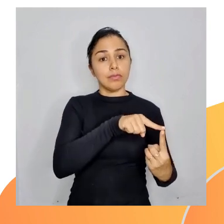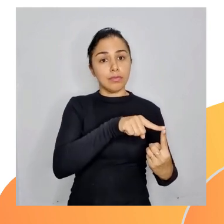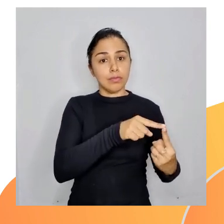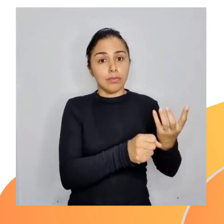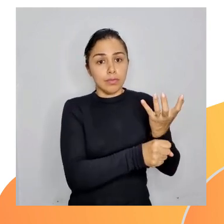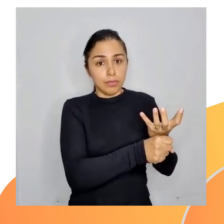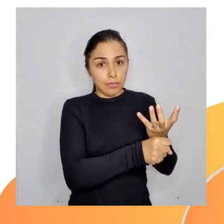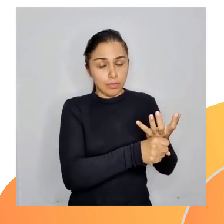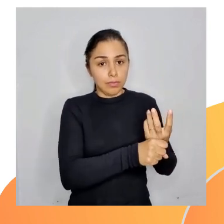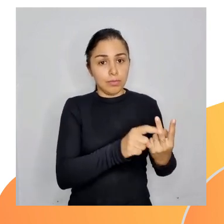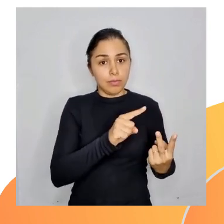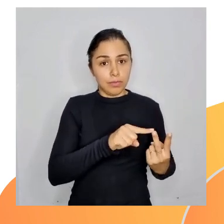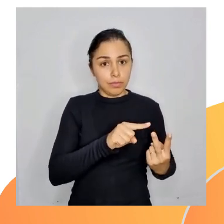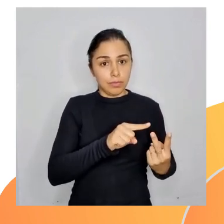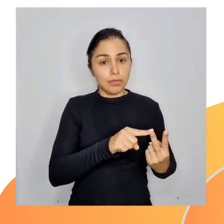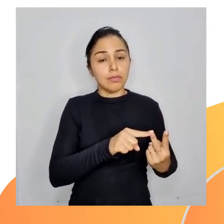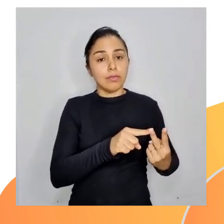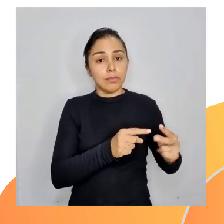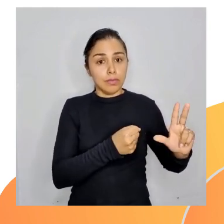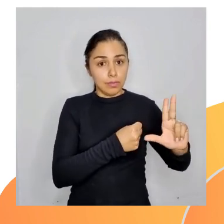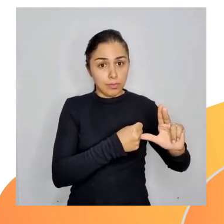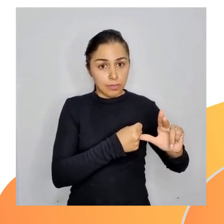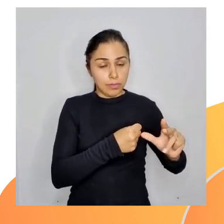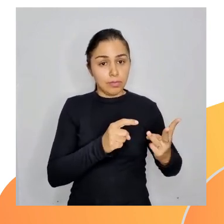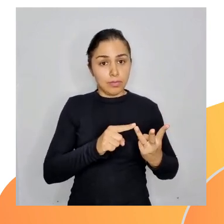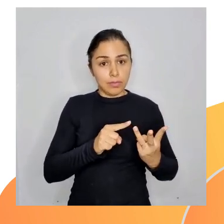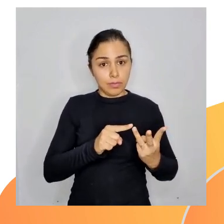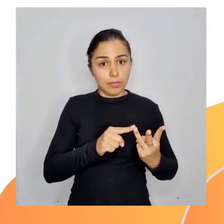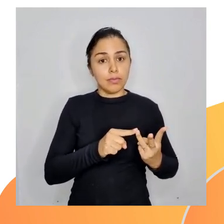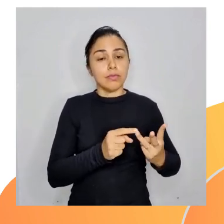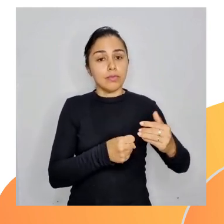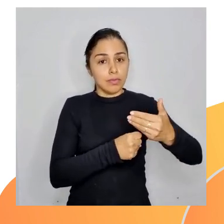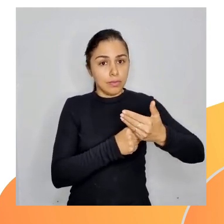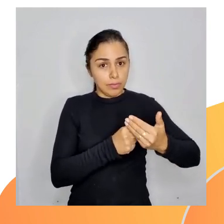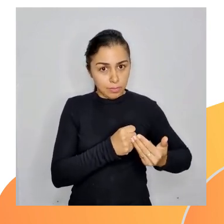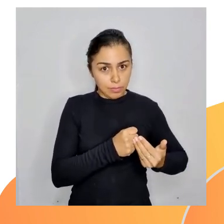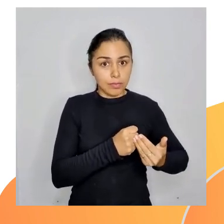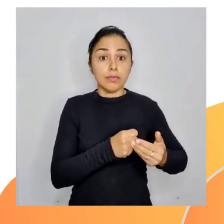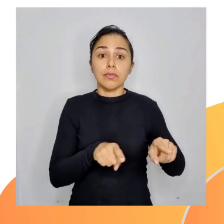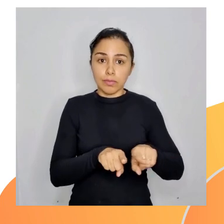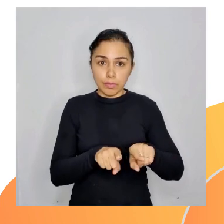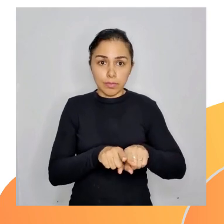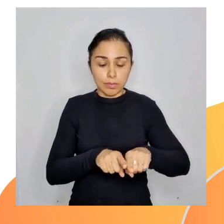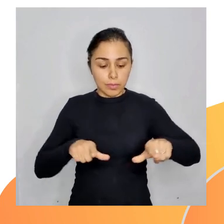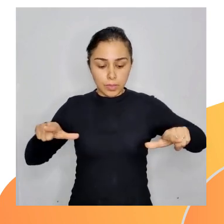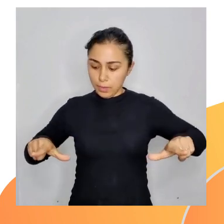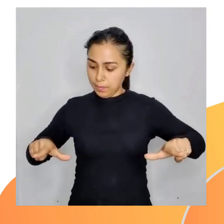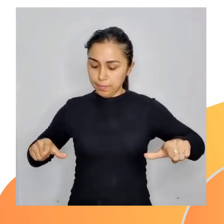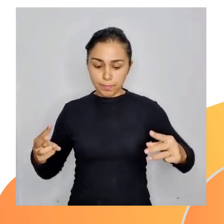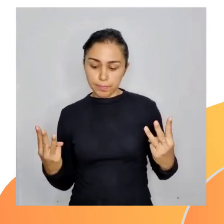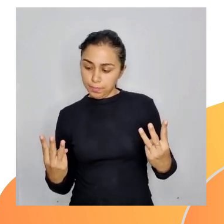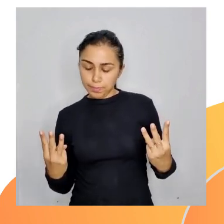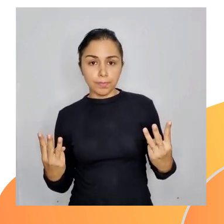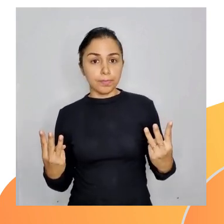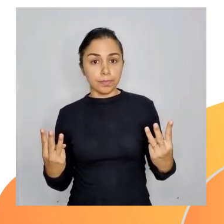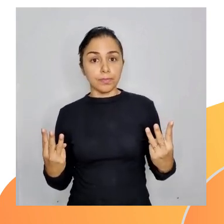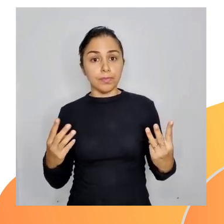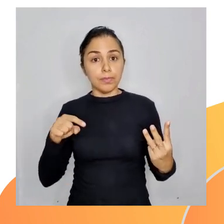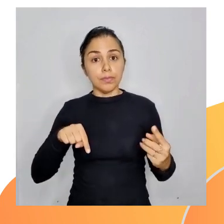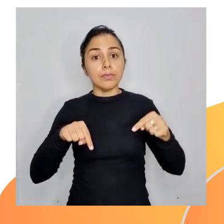lado esquerdo, ok? E aí, para finalizar esse movimento, esse posicionamento